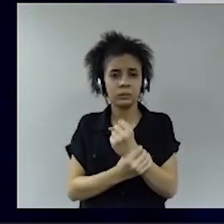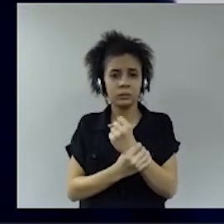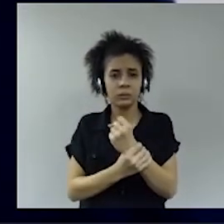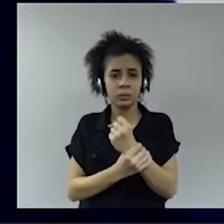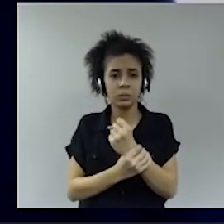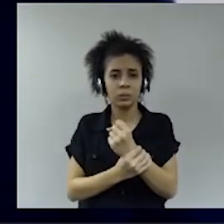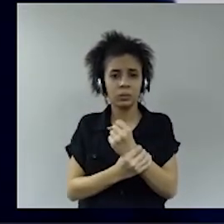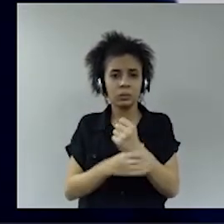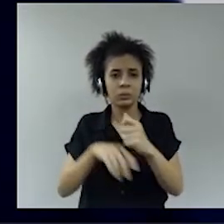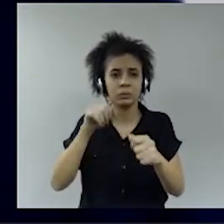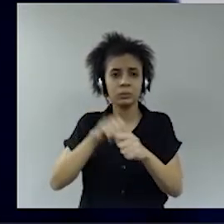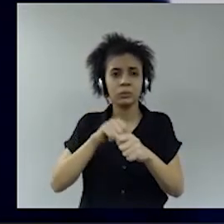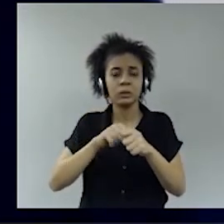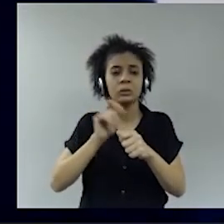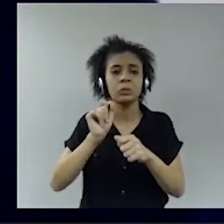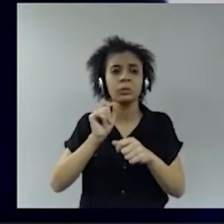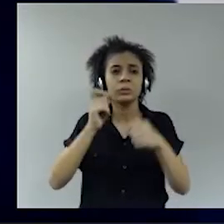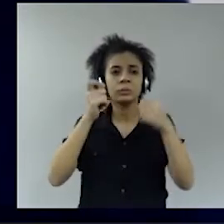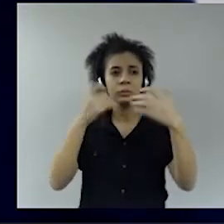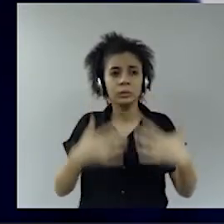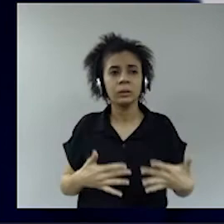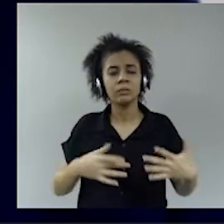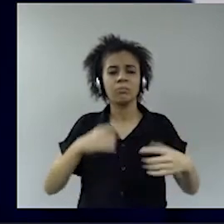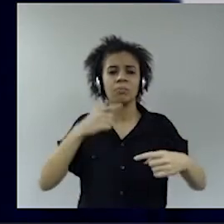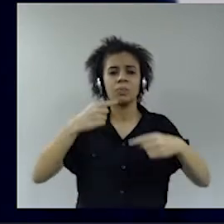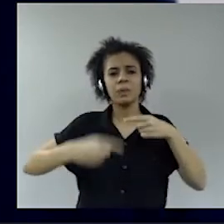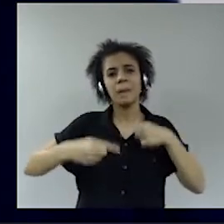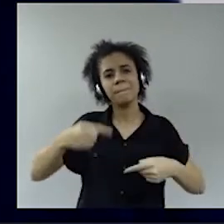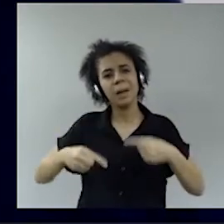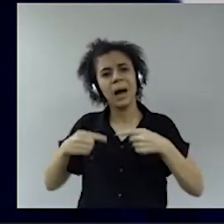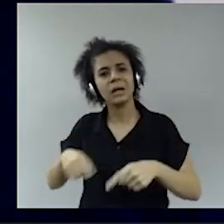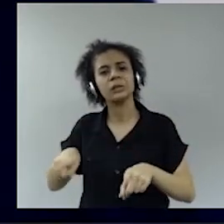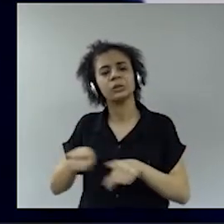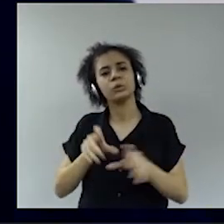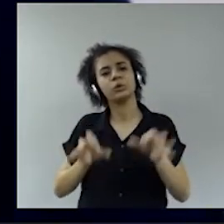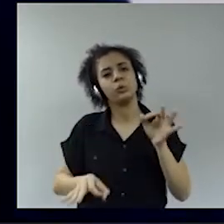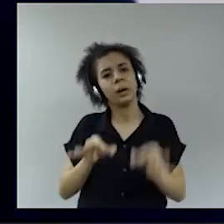na realização da instrução, dos debates e do